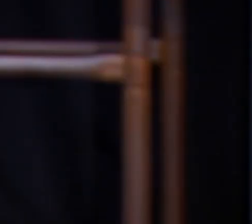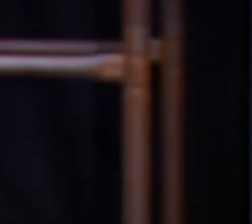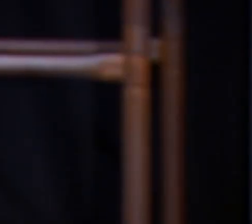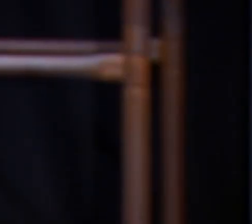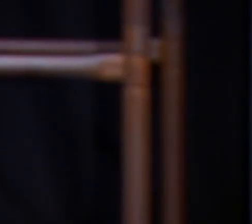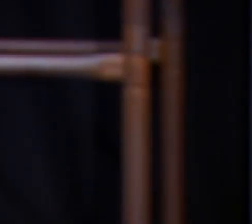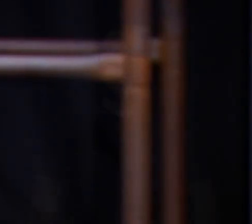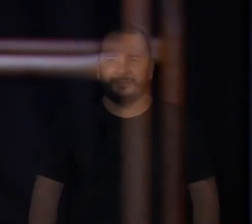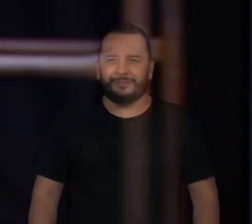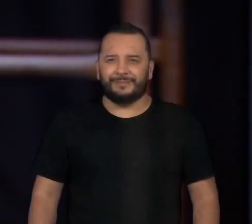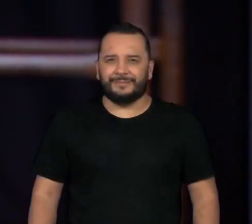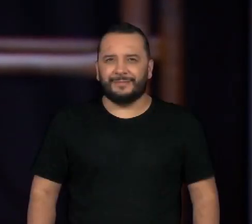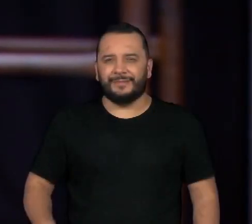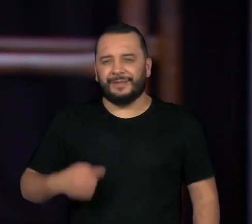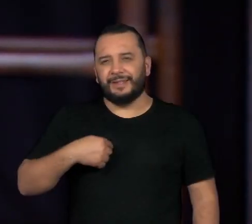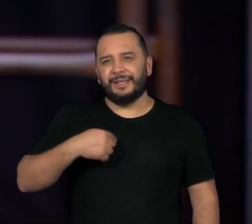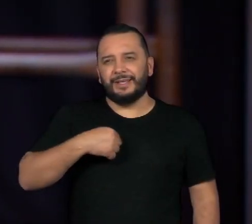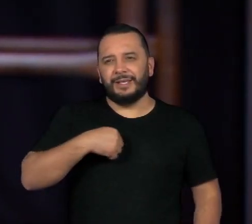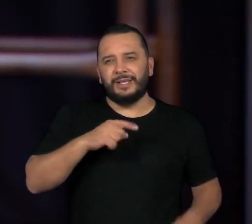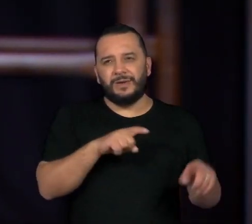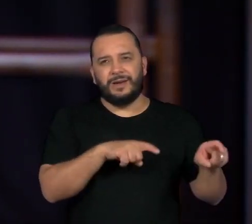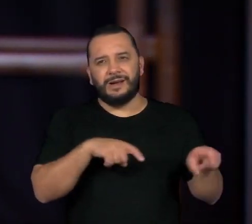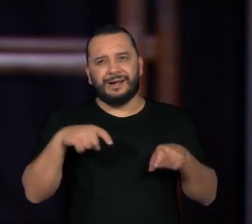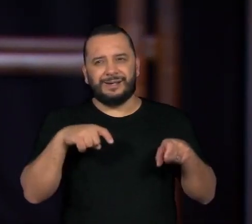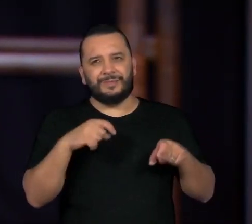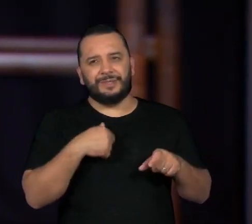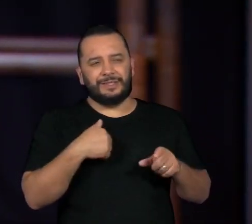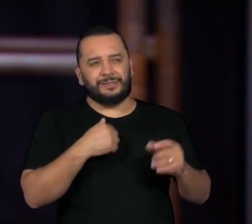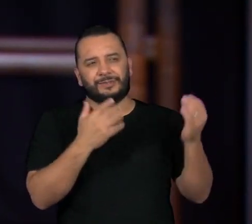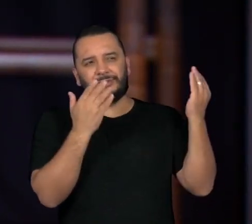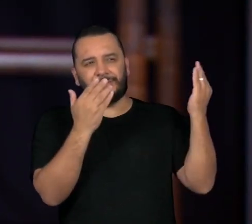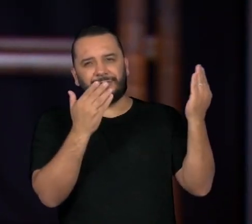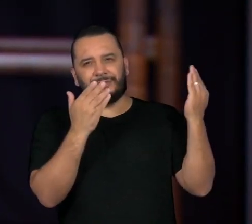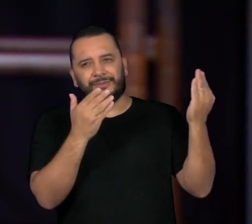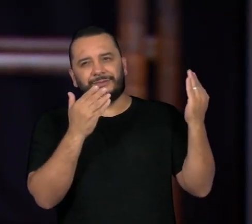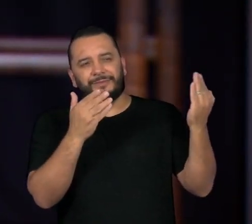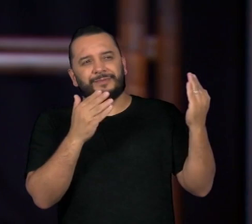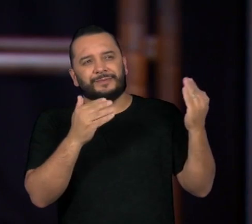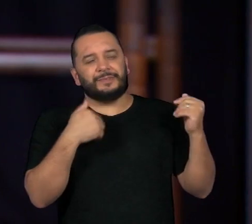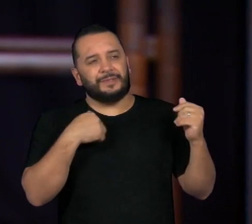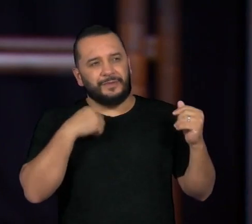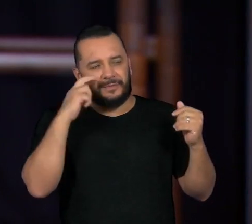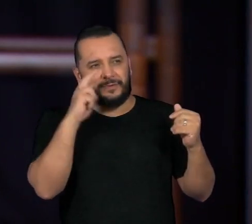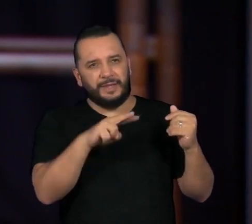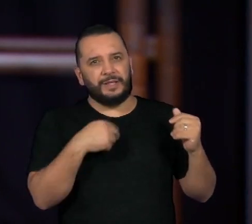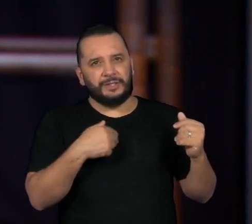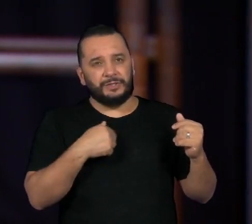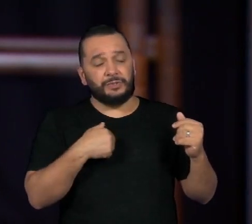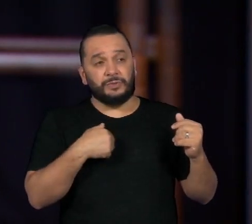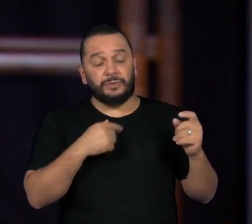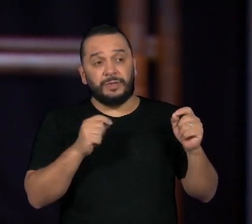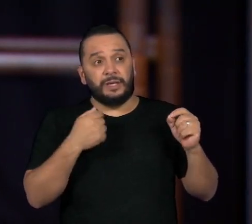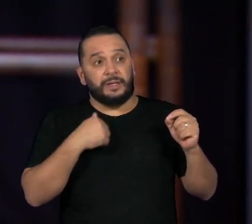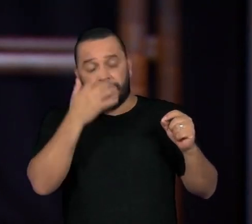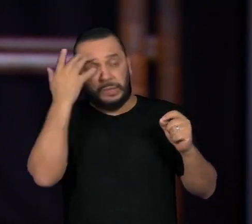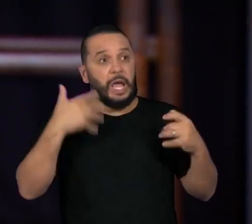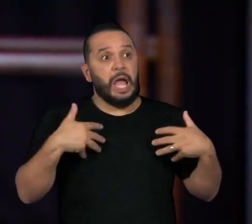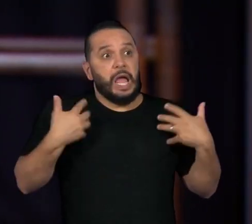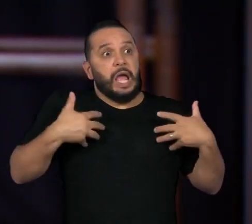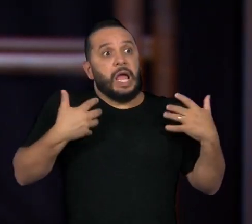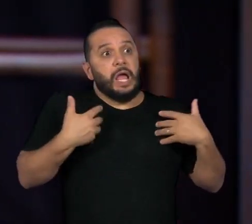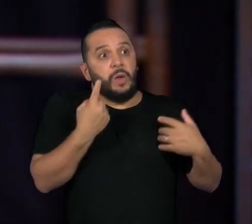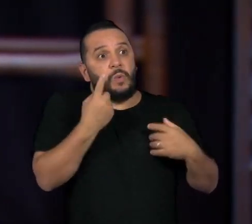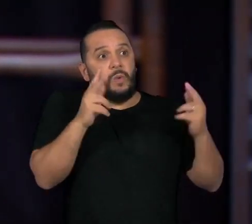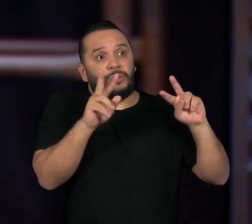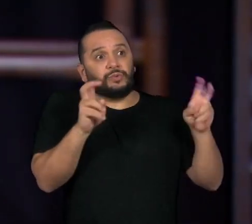Eu sou caipira, eu fico muito desconfiado quando eu vejo assim, uma empolgação com um assunto só, né? Como